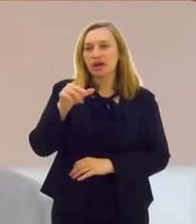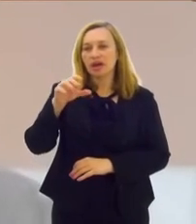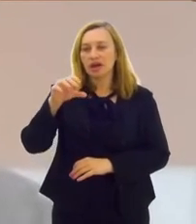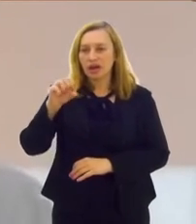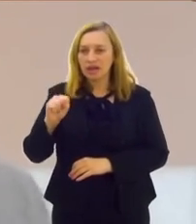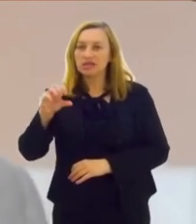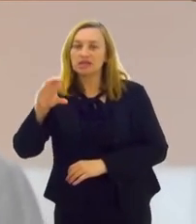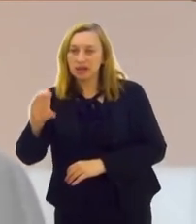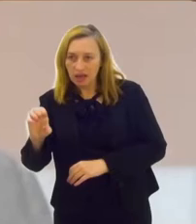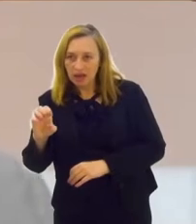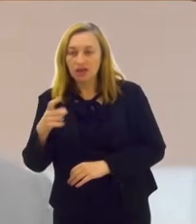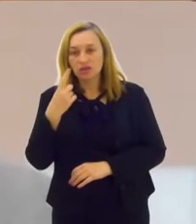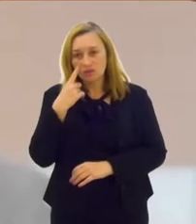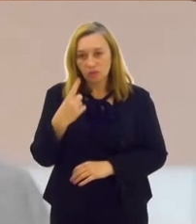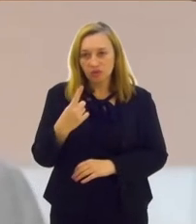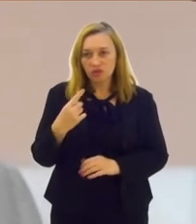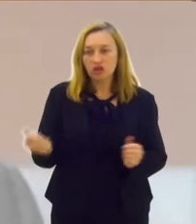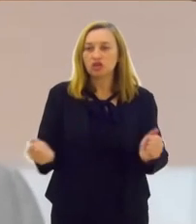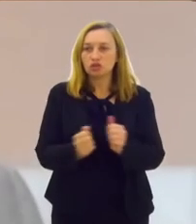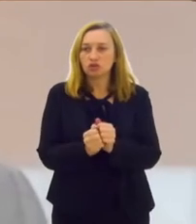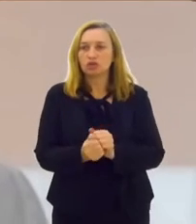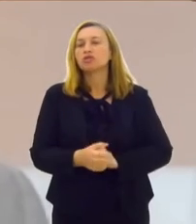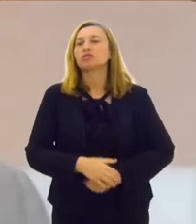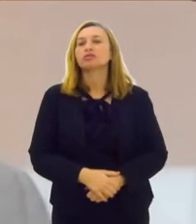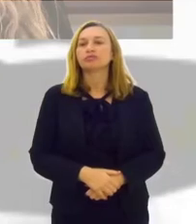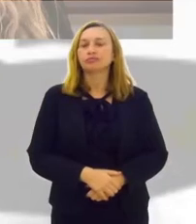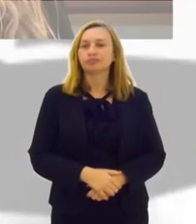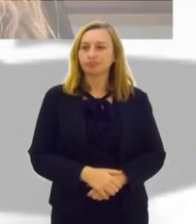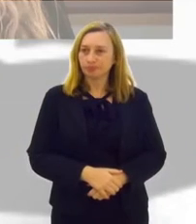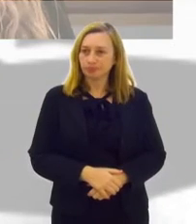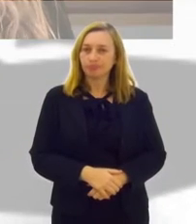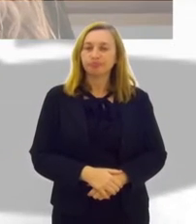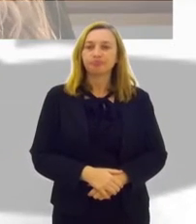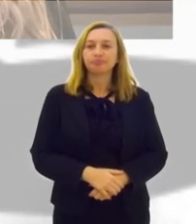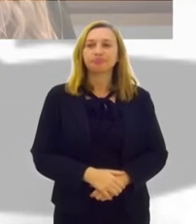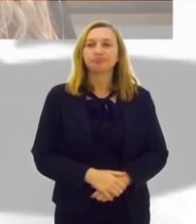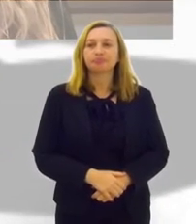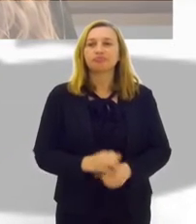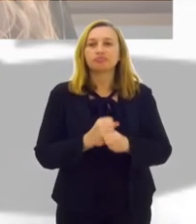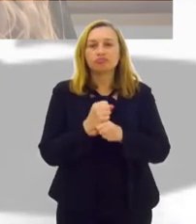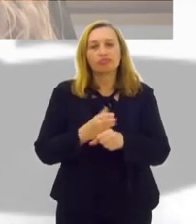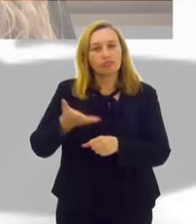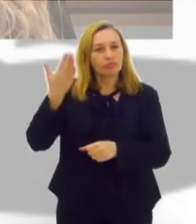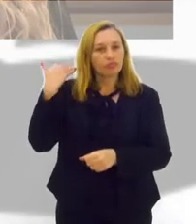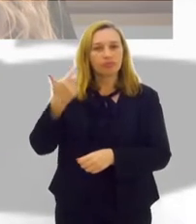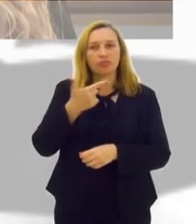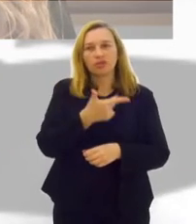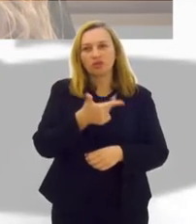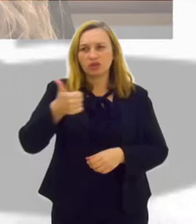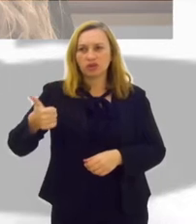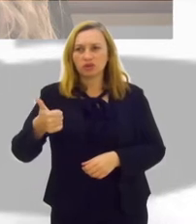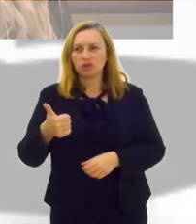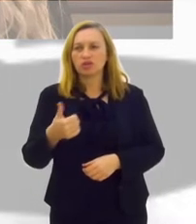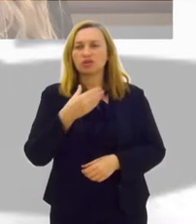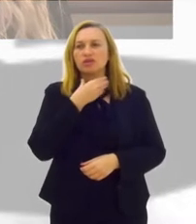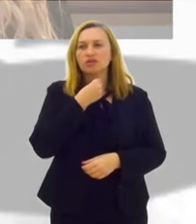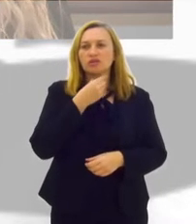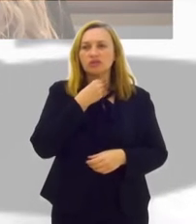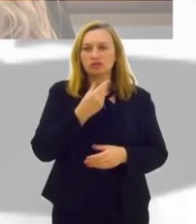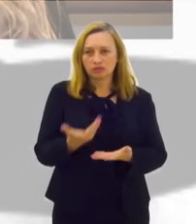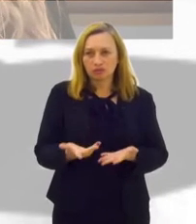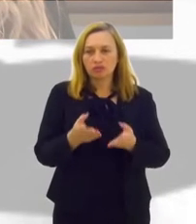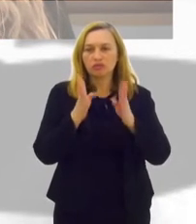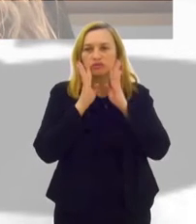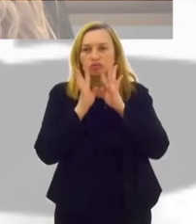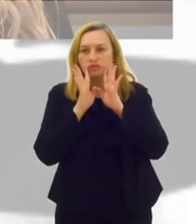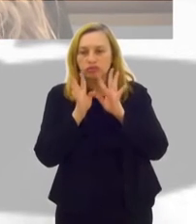TSE vai verificar isso junto às plataformas de redes sociais. Até porque no ano passado, em 2021, fake news